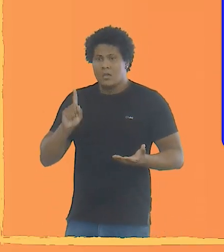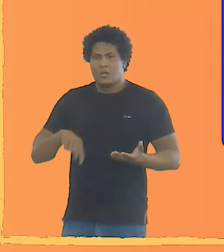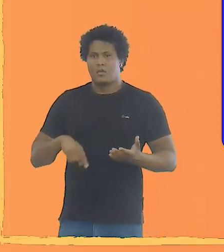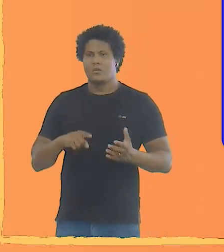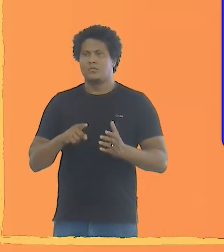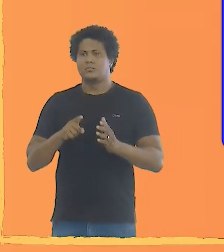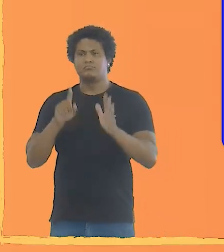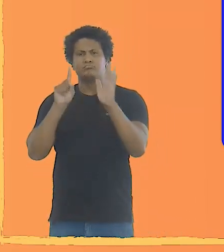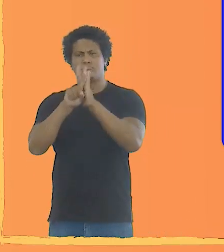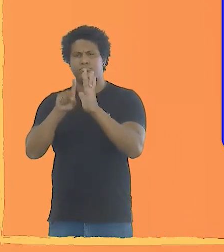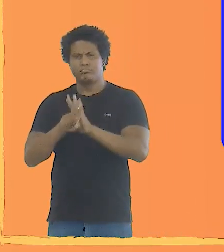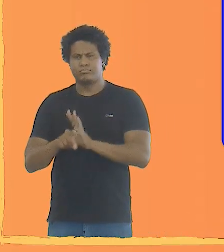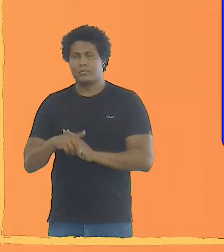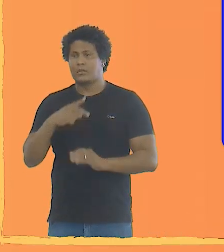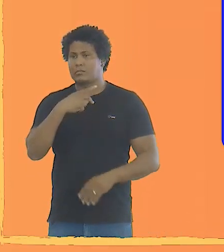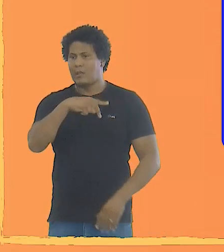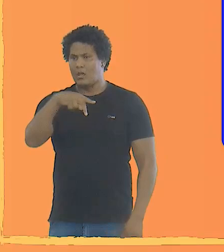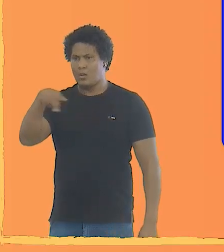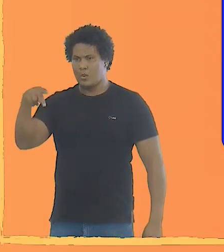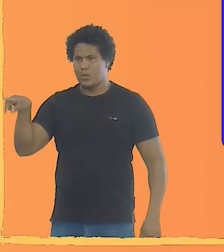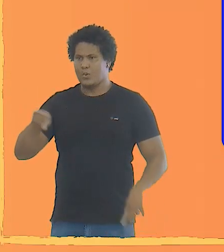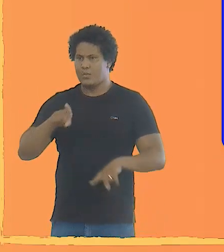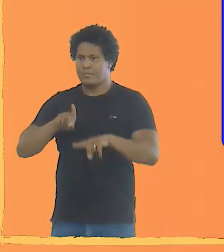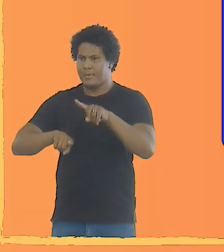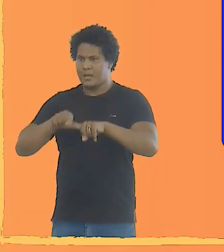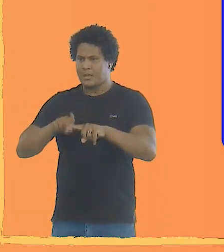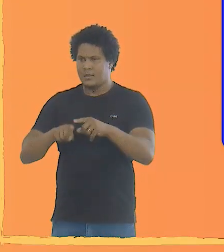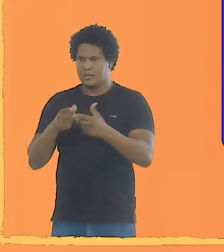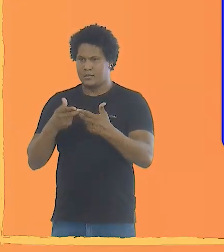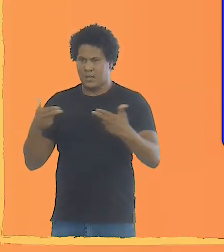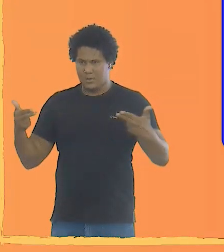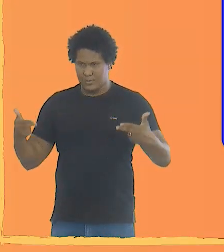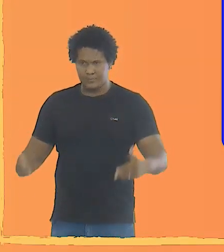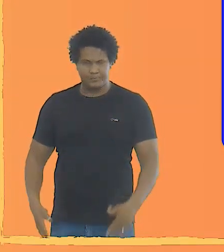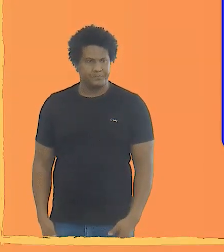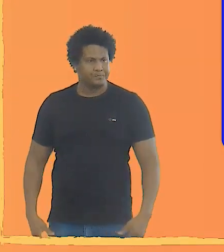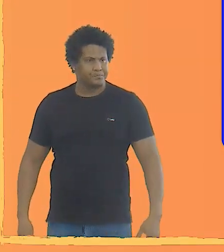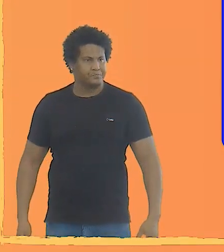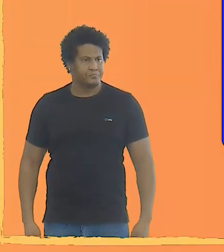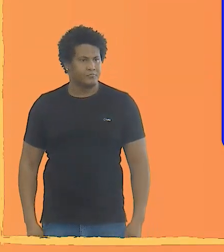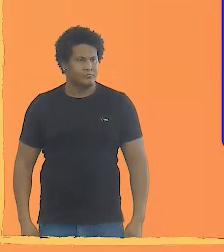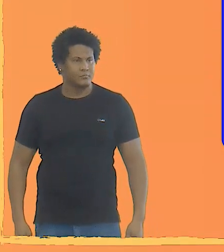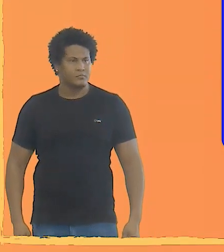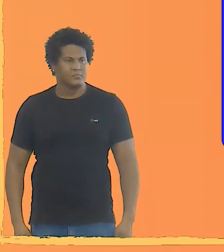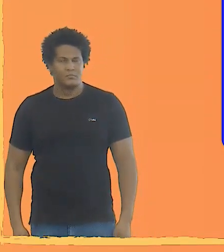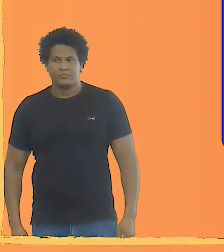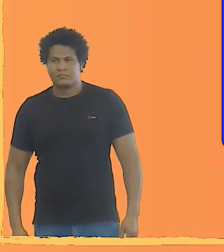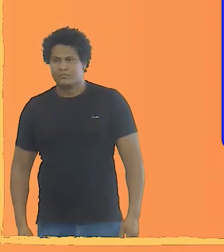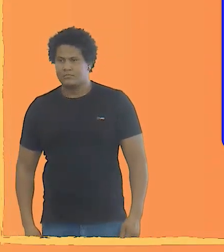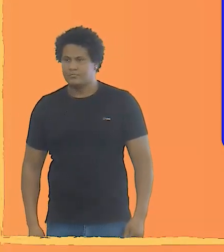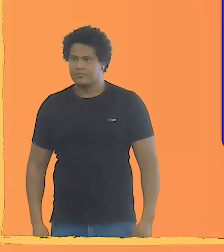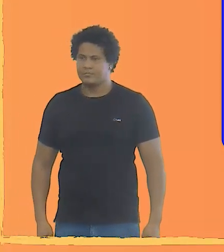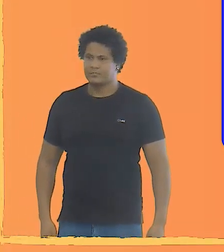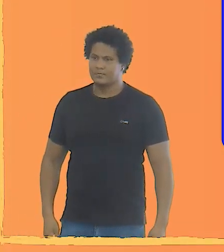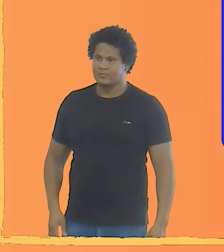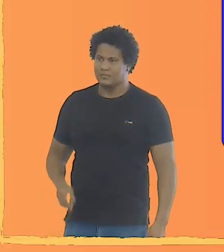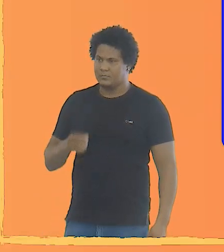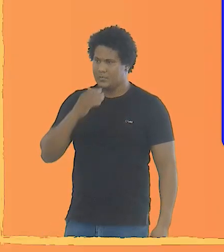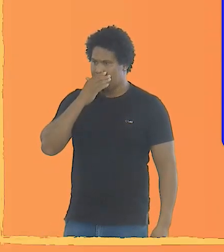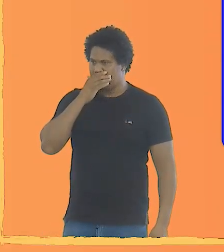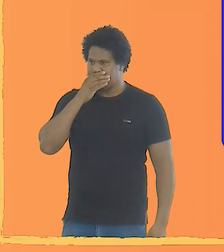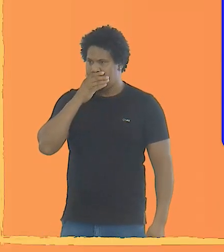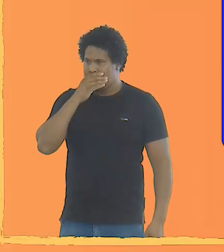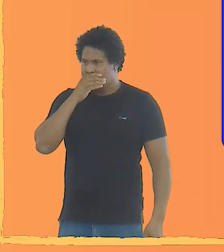vai encontrar no material que vocês receberam, tá? Então vamos pegar o nosso material para a gente começar assim, ó.